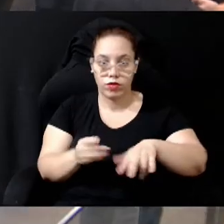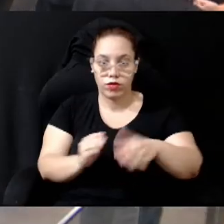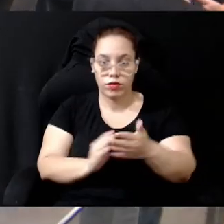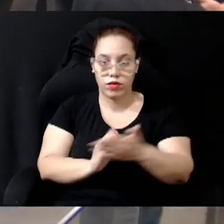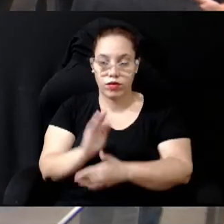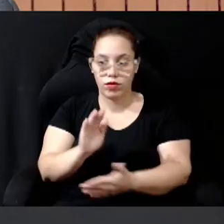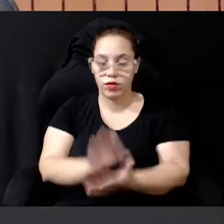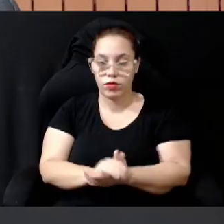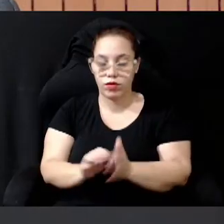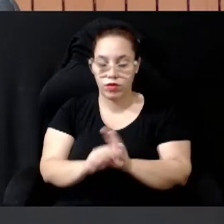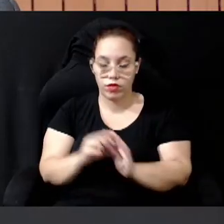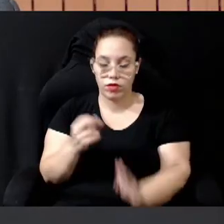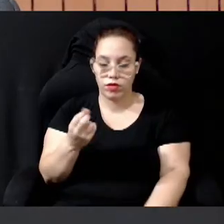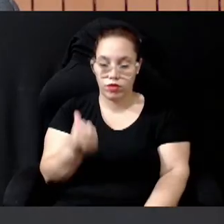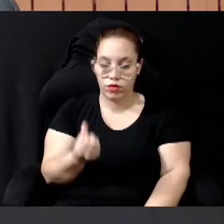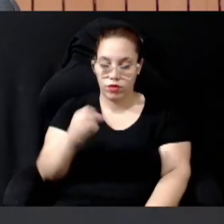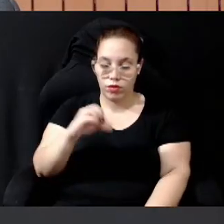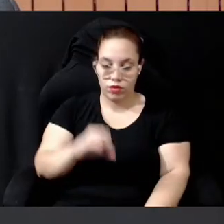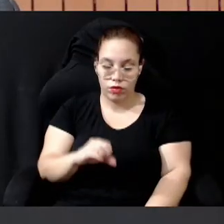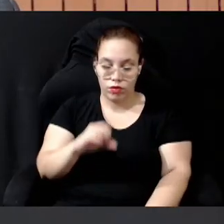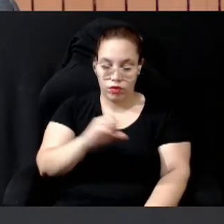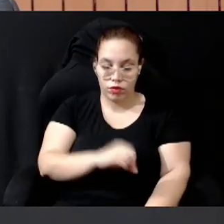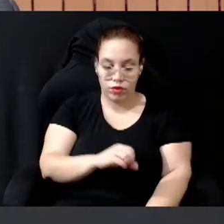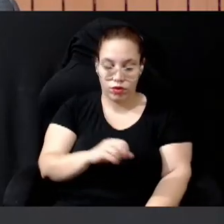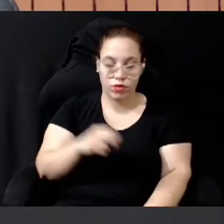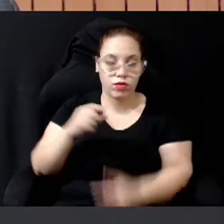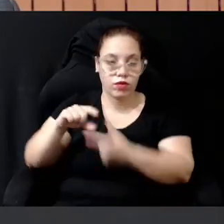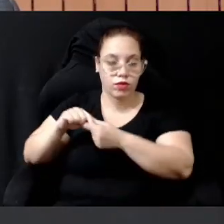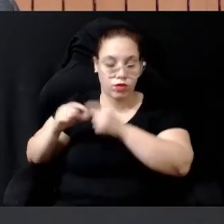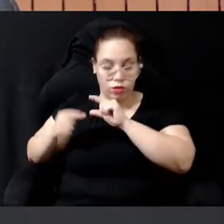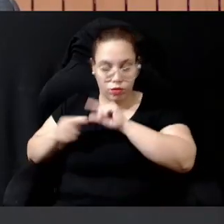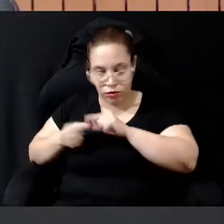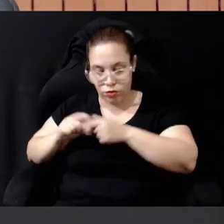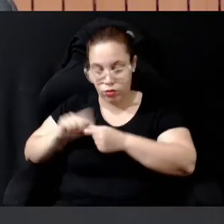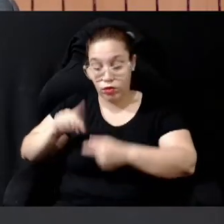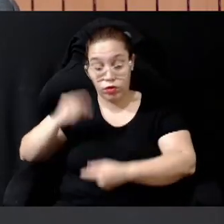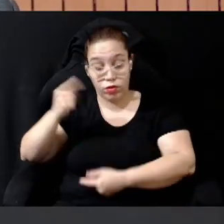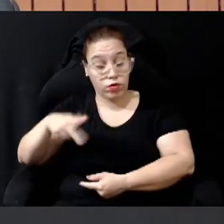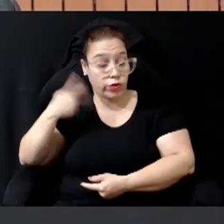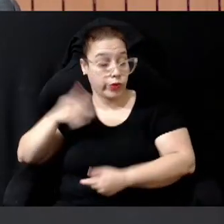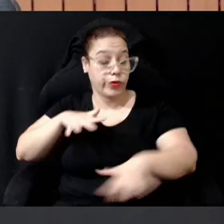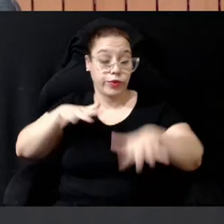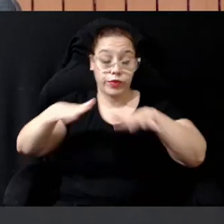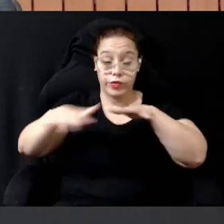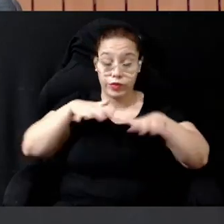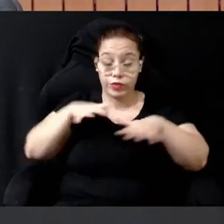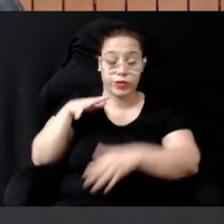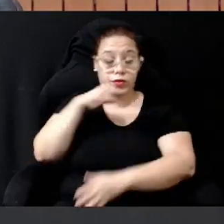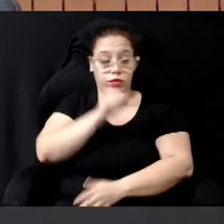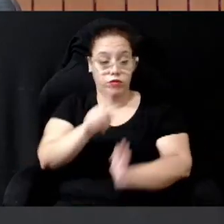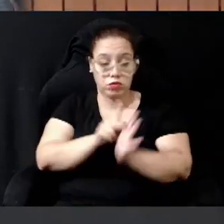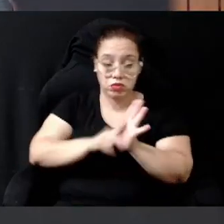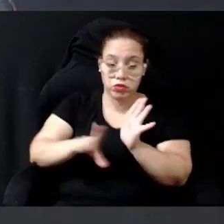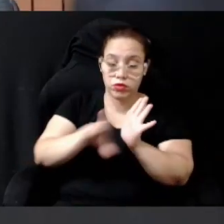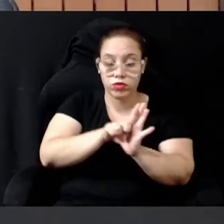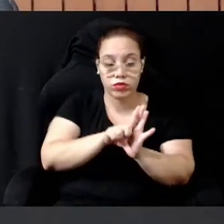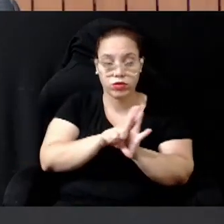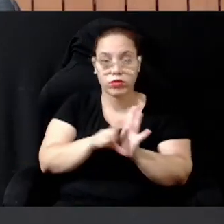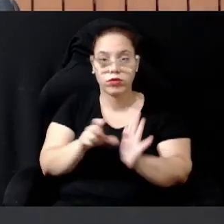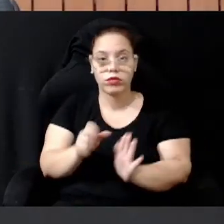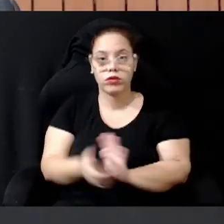Requerimento 2199 do vereador Major Jaime e outros vereadores, que requer a tramitação em regime de urgência do projeto de decreto legislativo